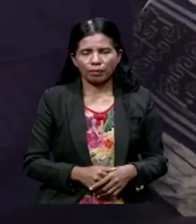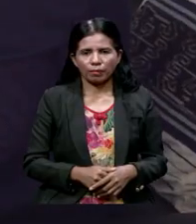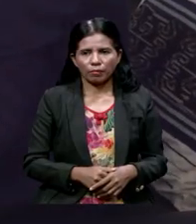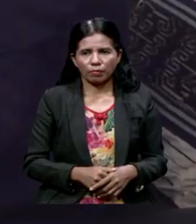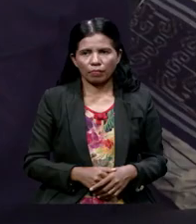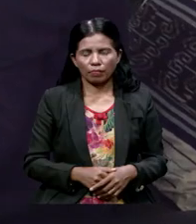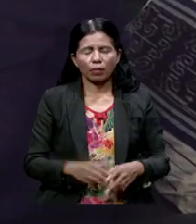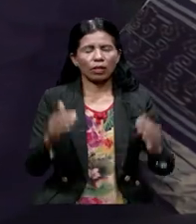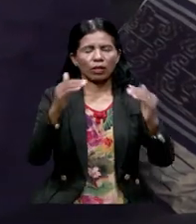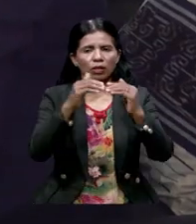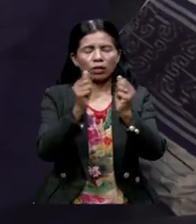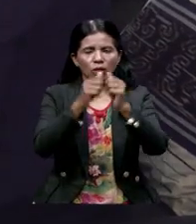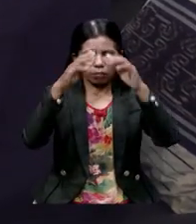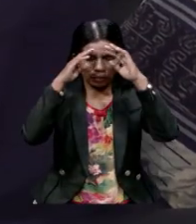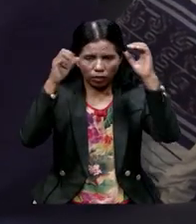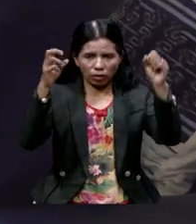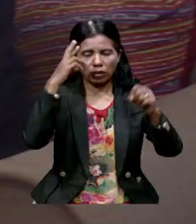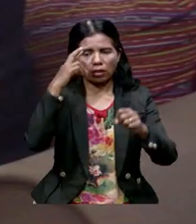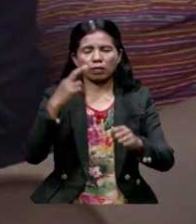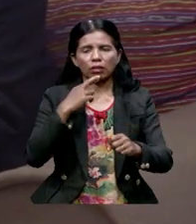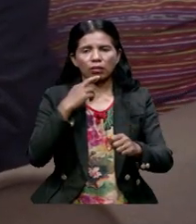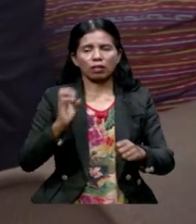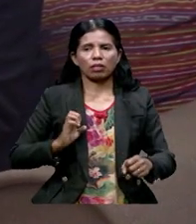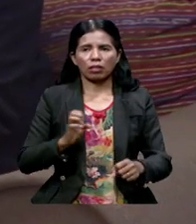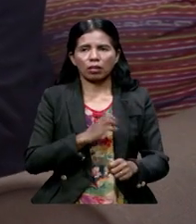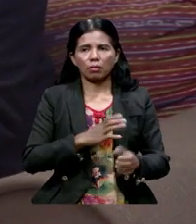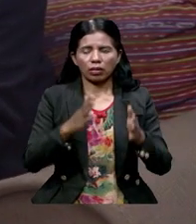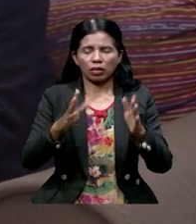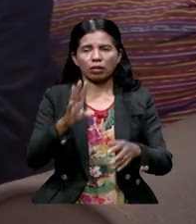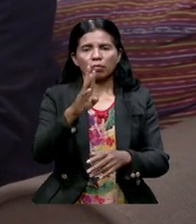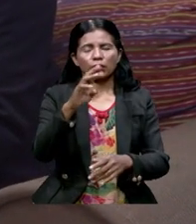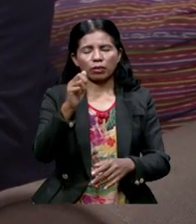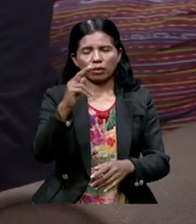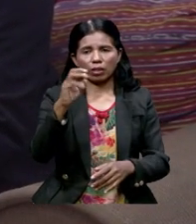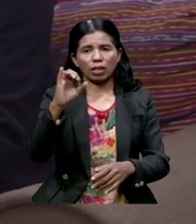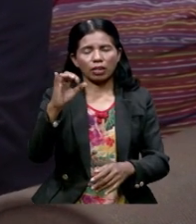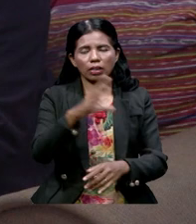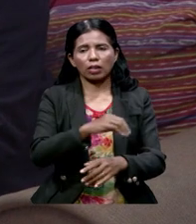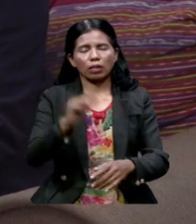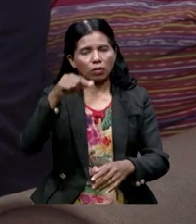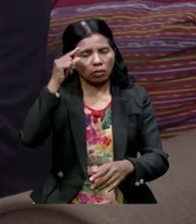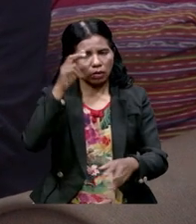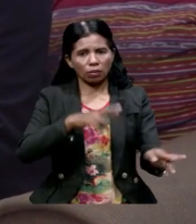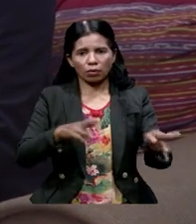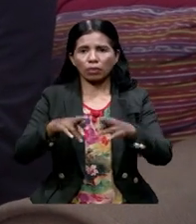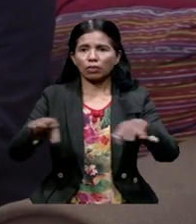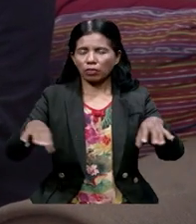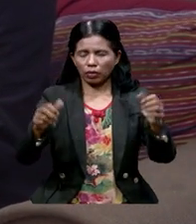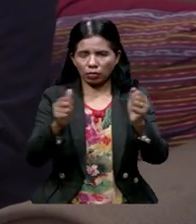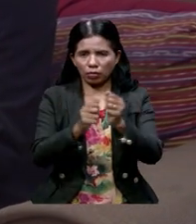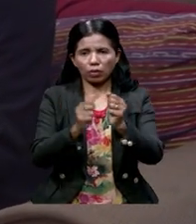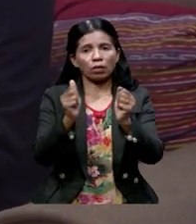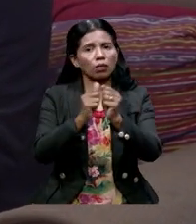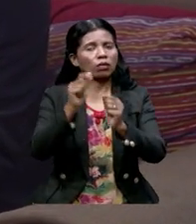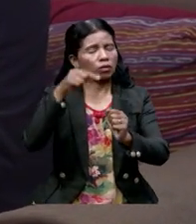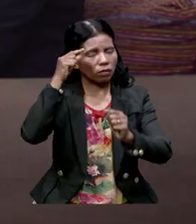Há foi um encontro com o Presidente da República, José Ramos Horta, embaixador Brunei Darussalam e a Timor-Leste, até tem governo pronto, serviço a mútuo com o governo